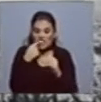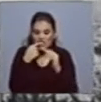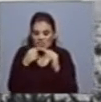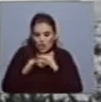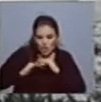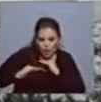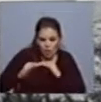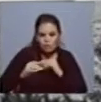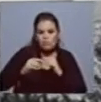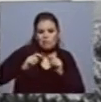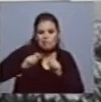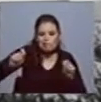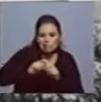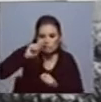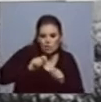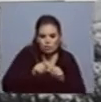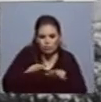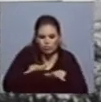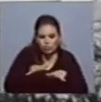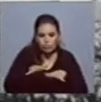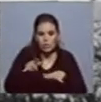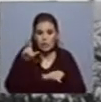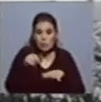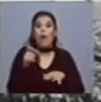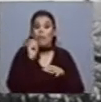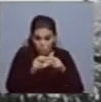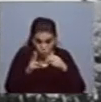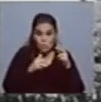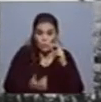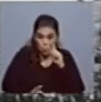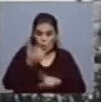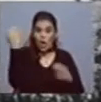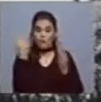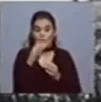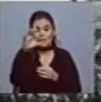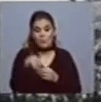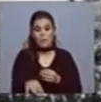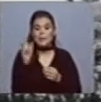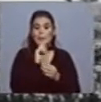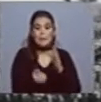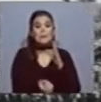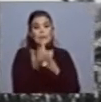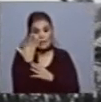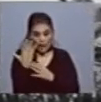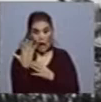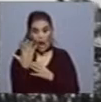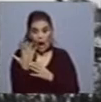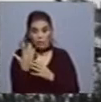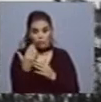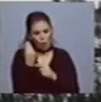consiga medir este tipo de agitação? Sem grandes consequências? E conseguiram, e precisamente conseguiram criar esse dispositivo